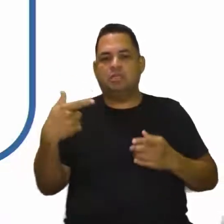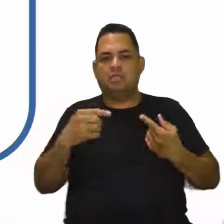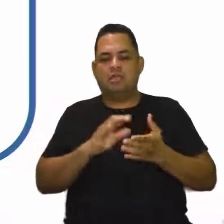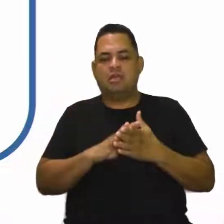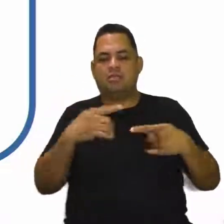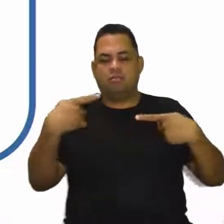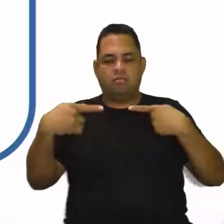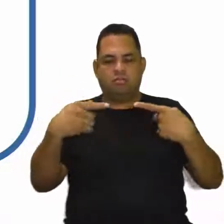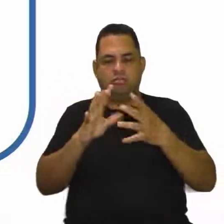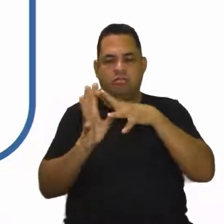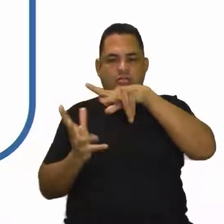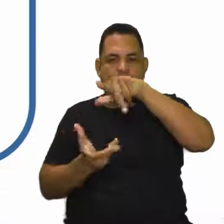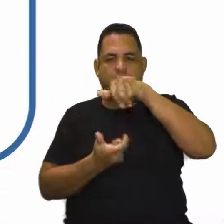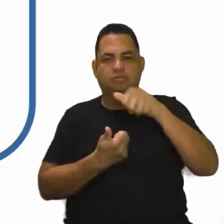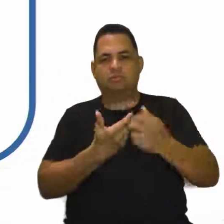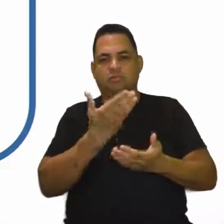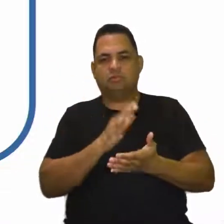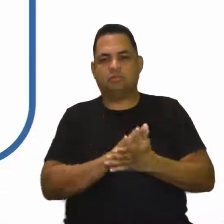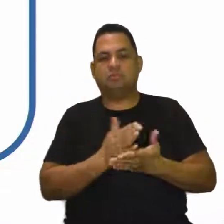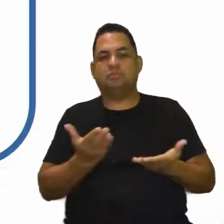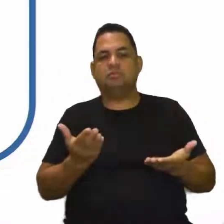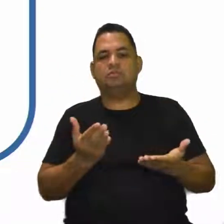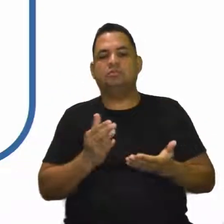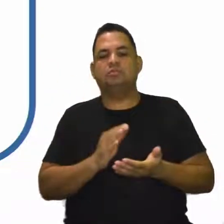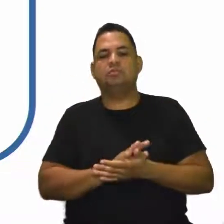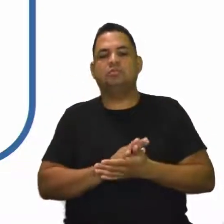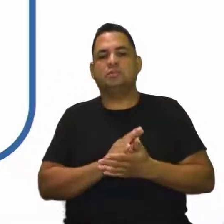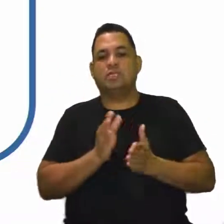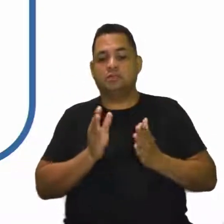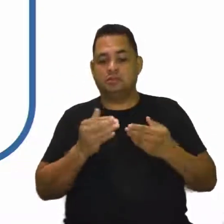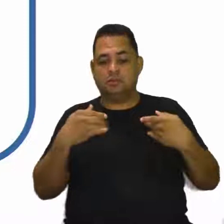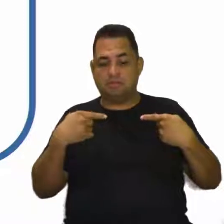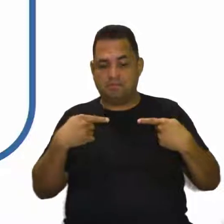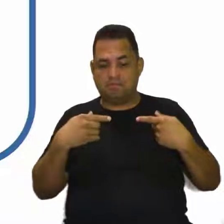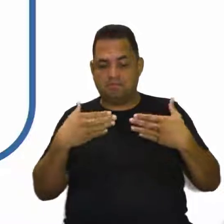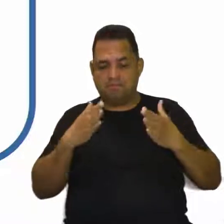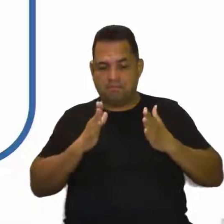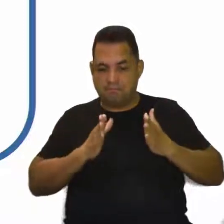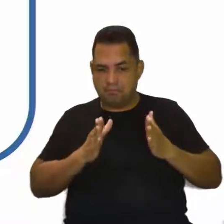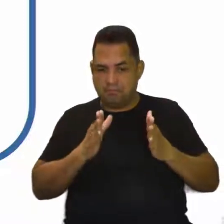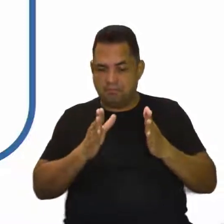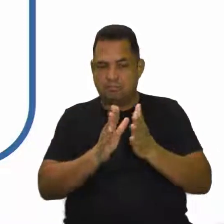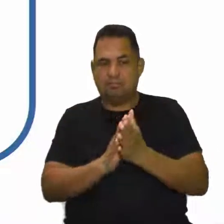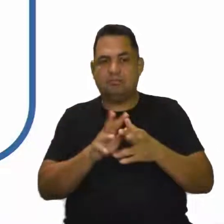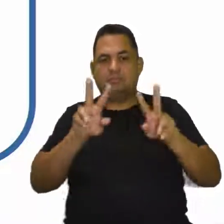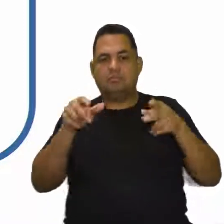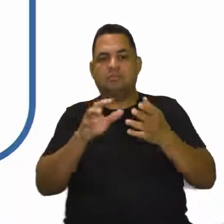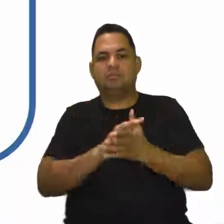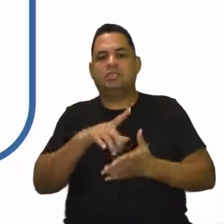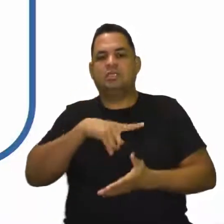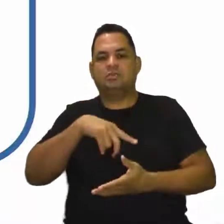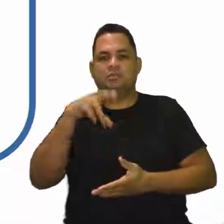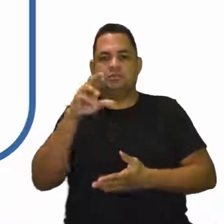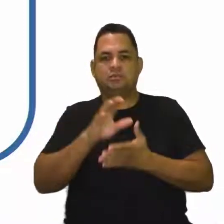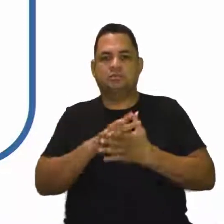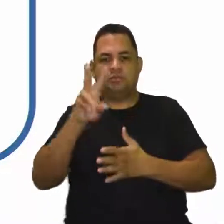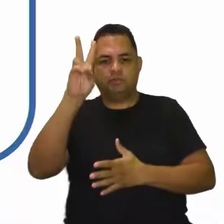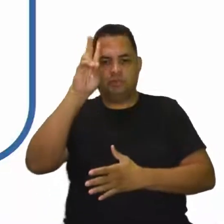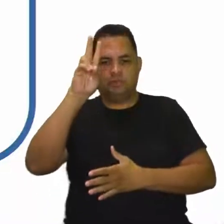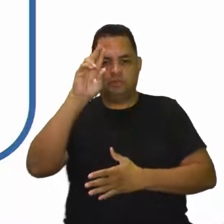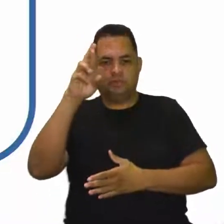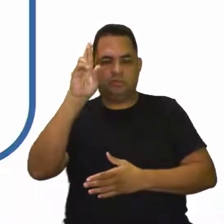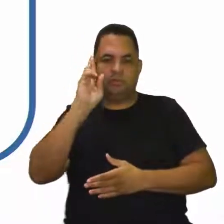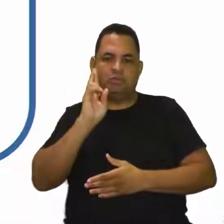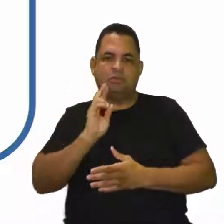a 1914, vocês verão. E paralelo a esse assunto, nós teremos História de Rondônia, o